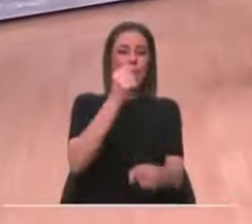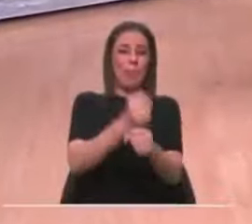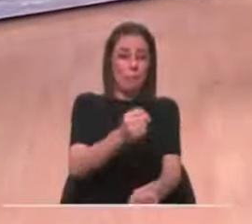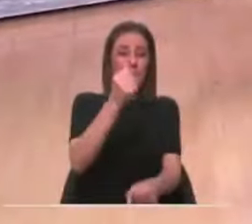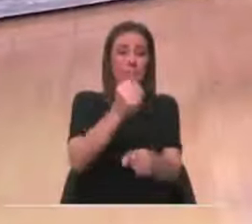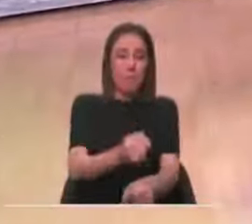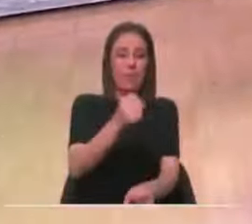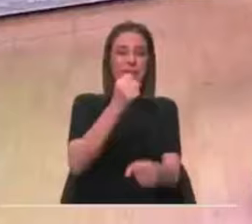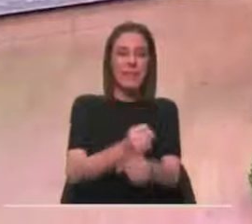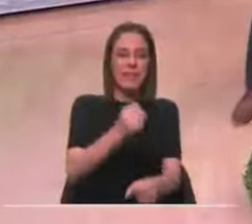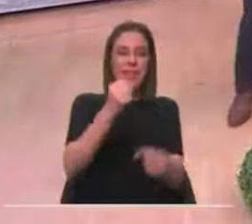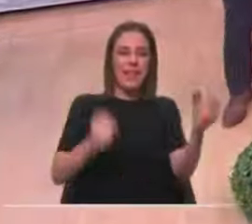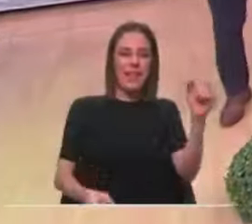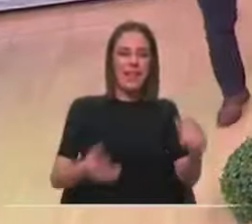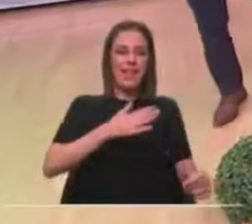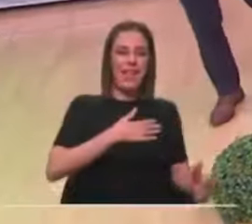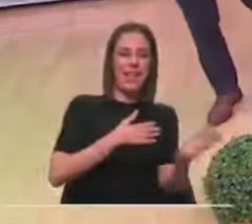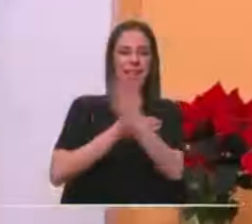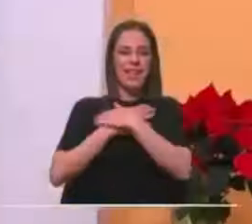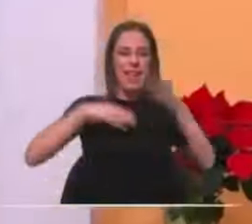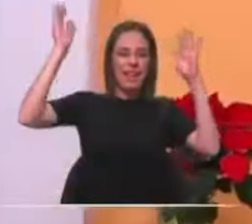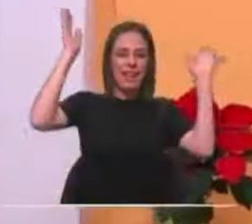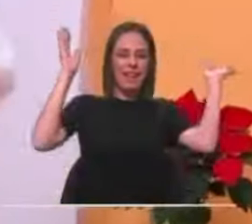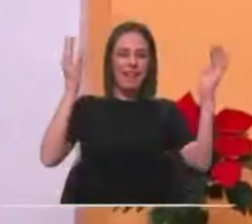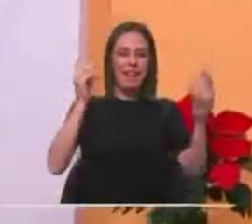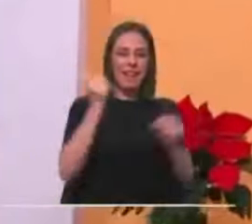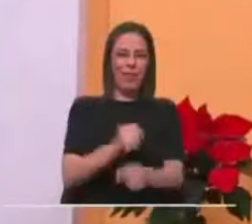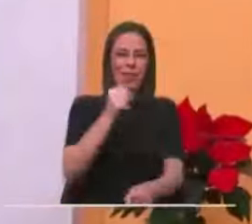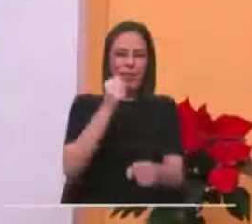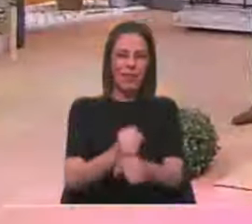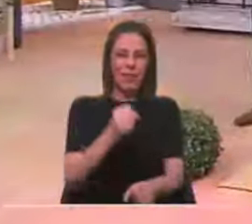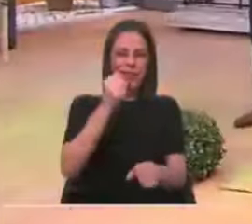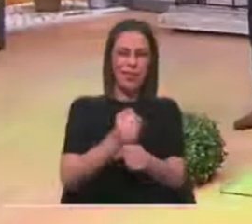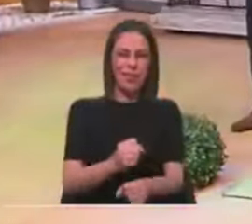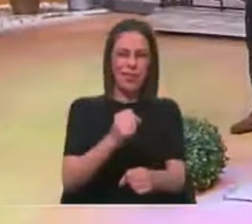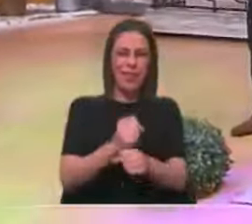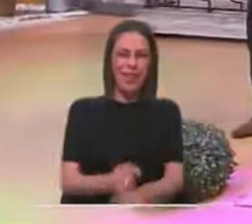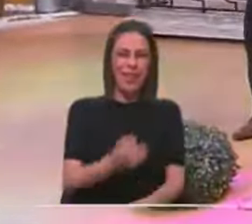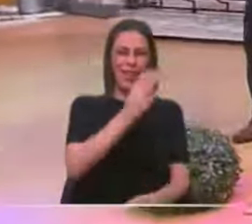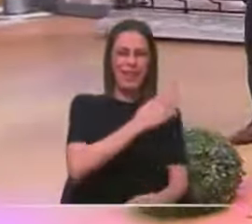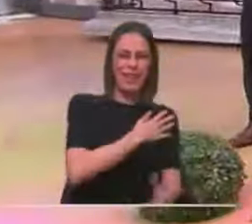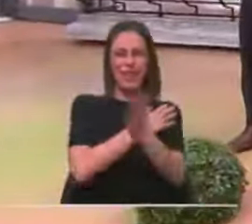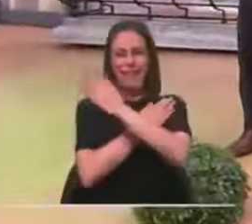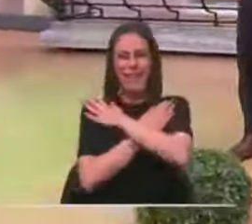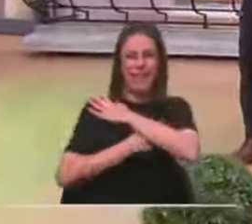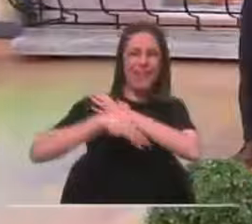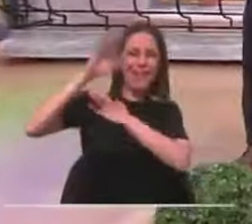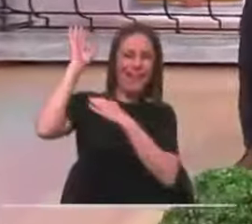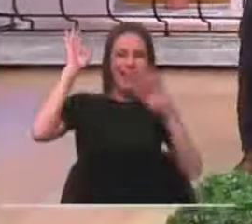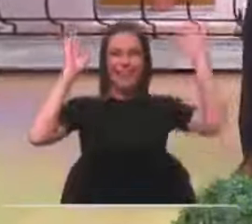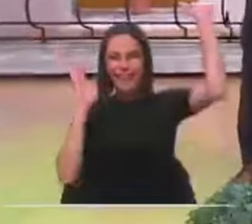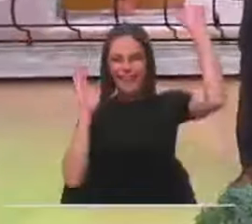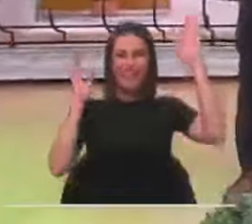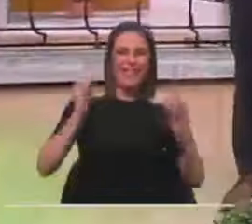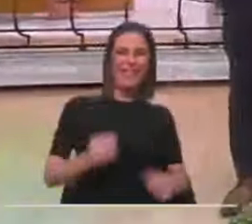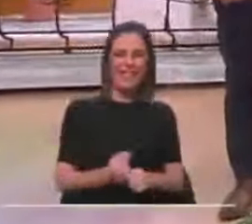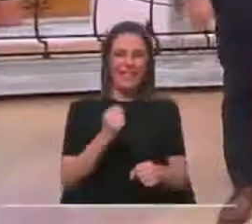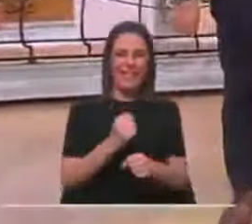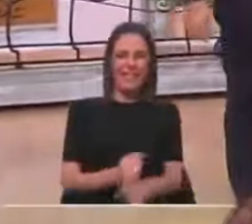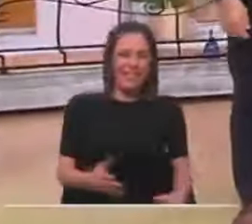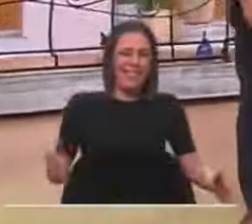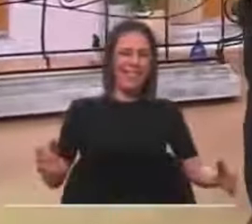Furor, furor, la la la la la la la, furor, furor, la la la la la la la,